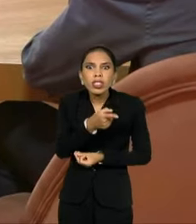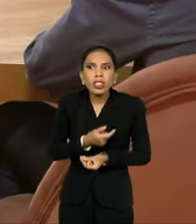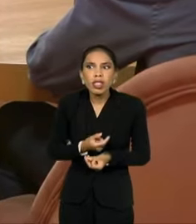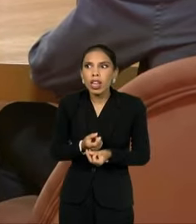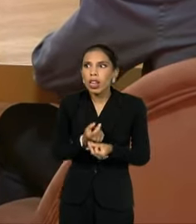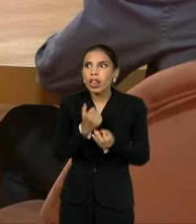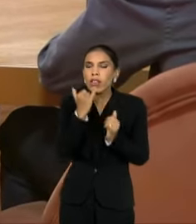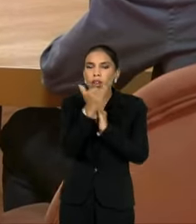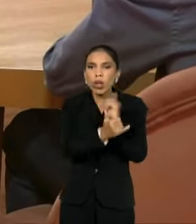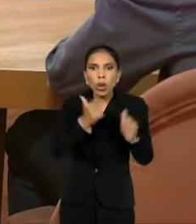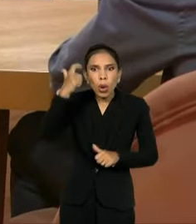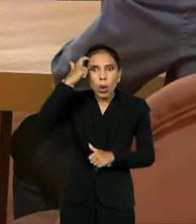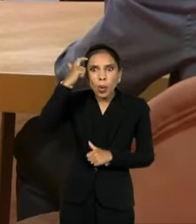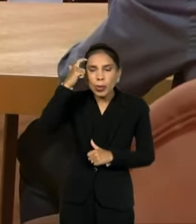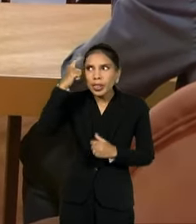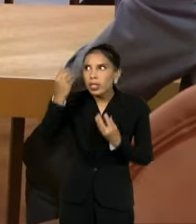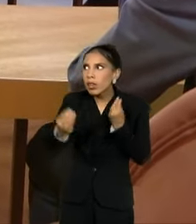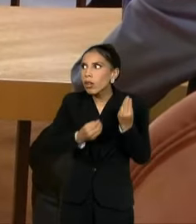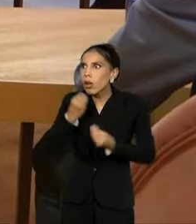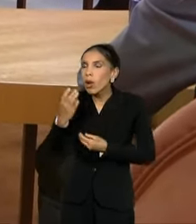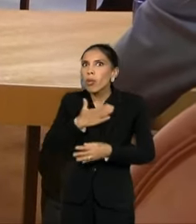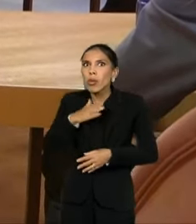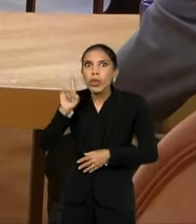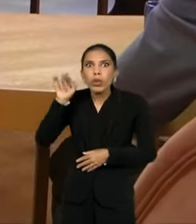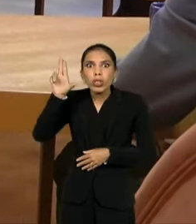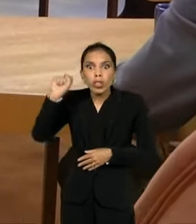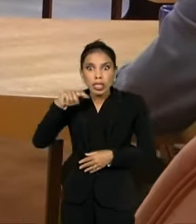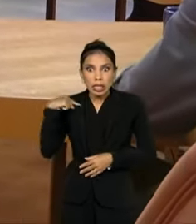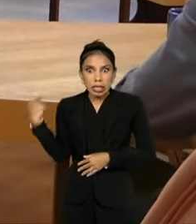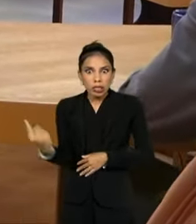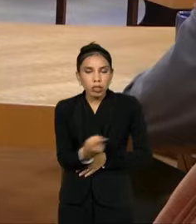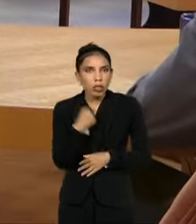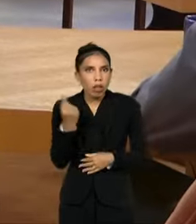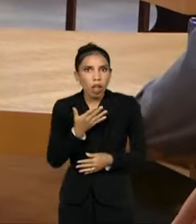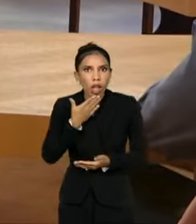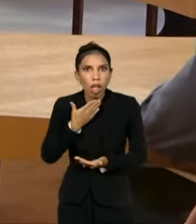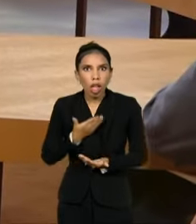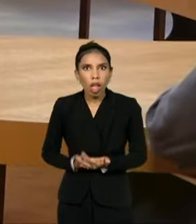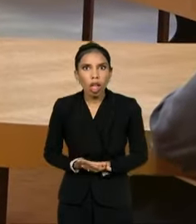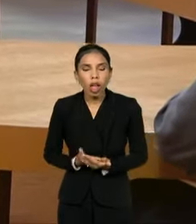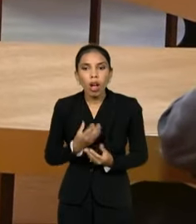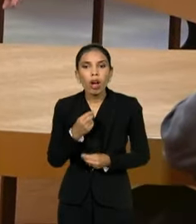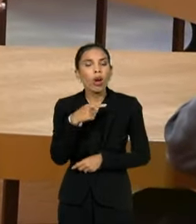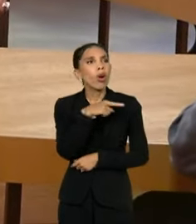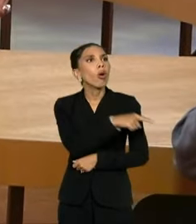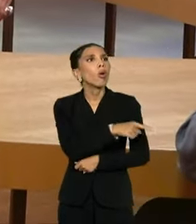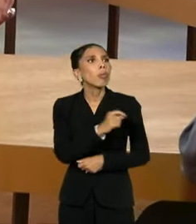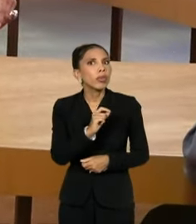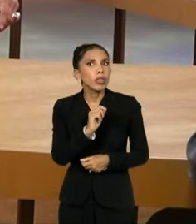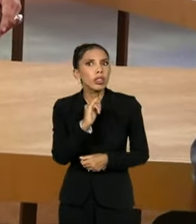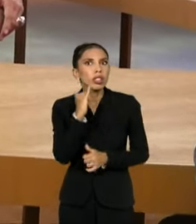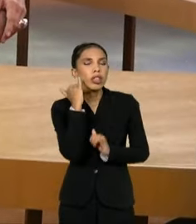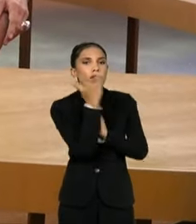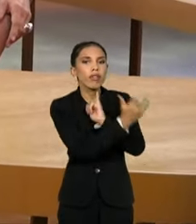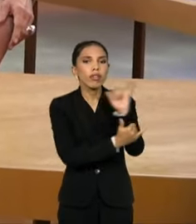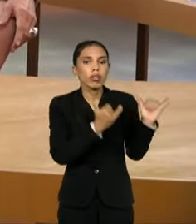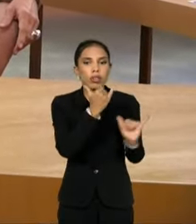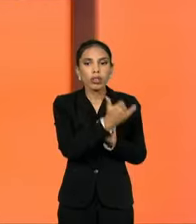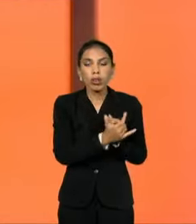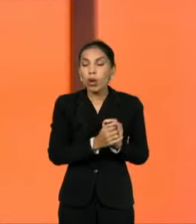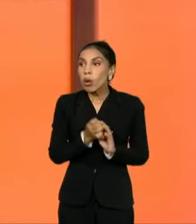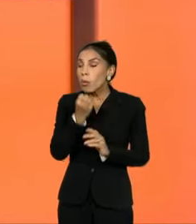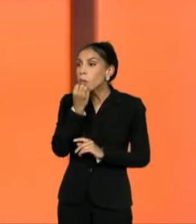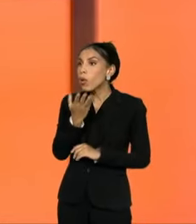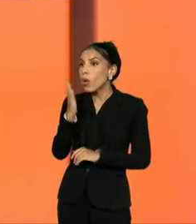pensei muito em você. Fiquei, meu Deus, ele deve estar... É. Porque se nós todos ficamos estarrecidos, assim, como é que foi quando você recebeu essa notícia ontem? Bom, boa tarde,